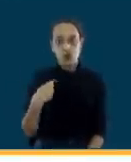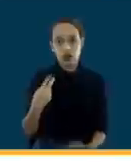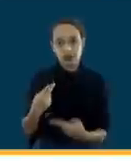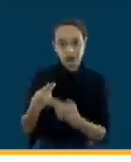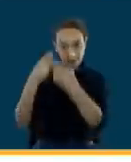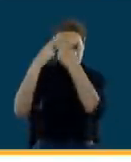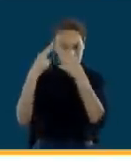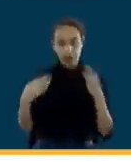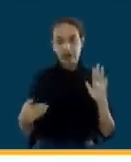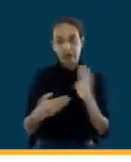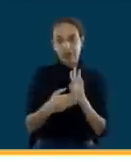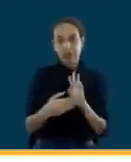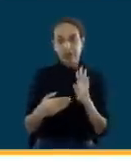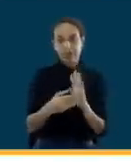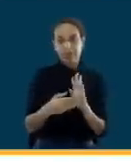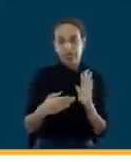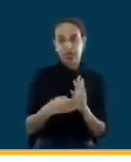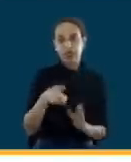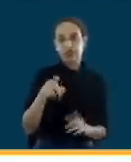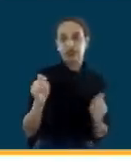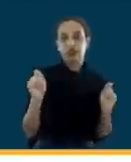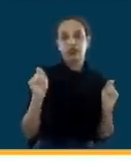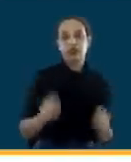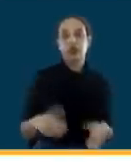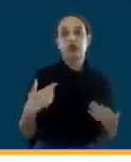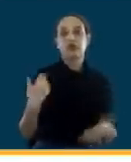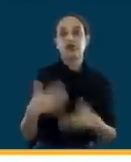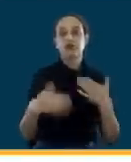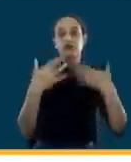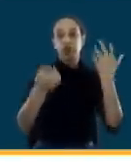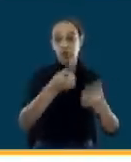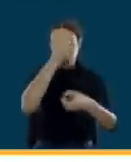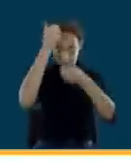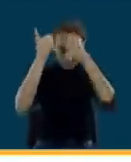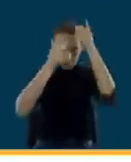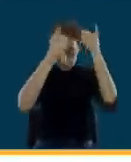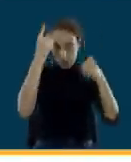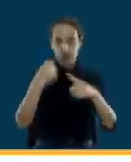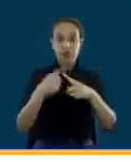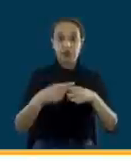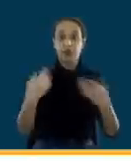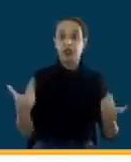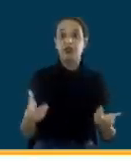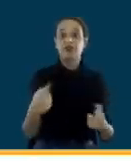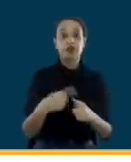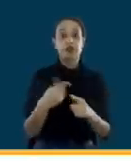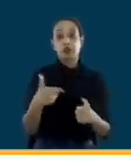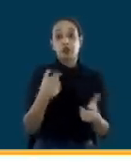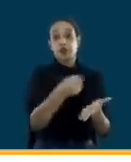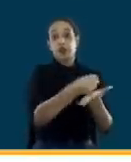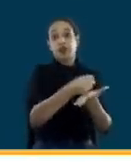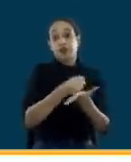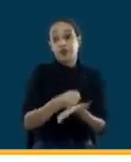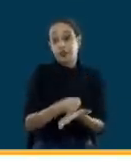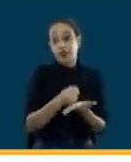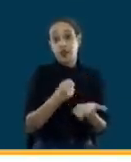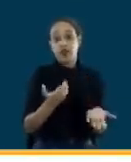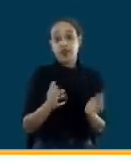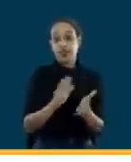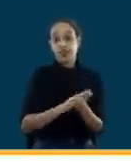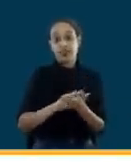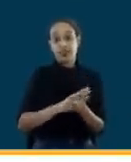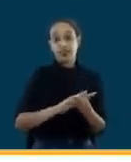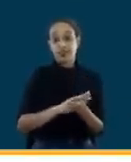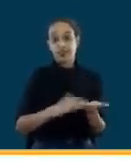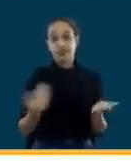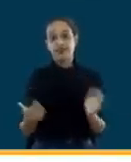que você possa se desenvolver e criar. Por quê? Porque não tem suporte, não tem apoio nenhum. As